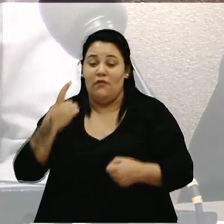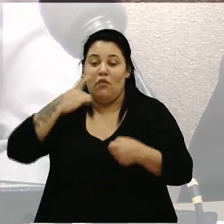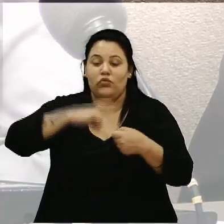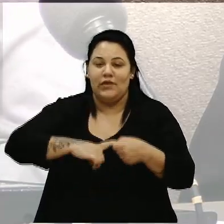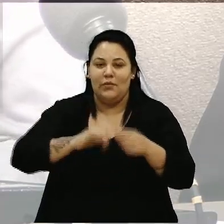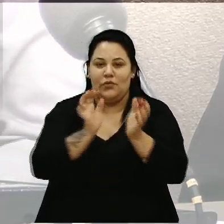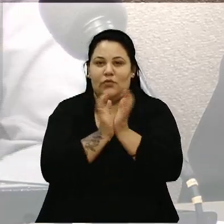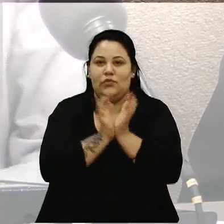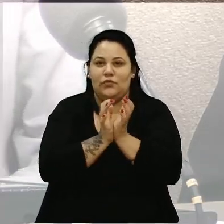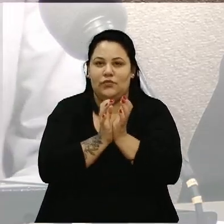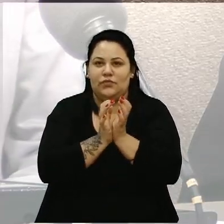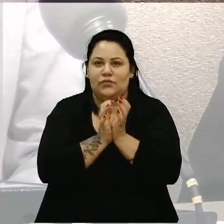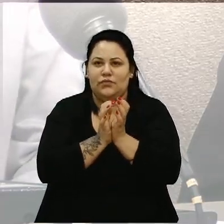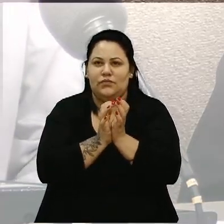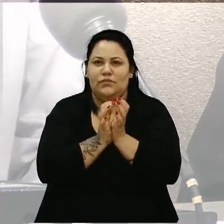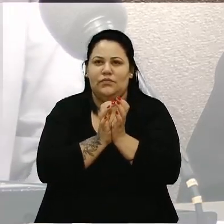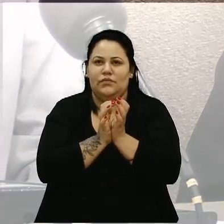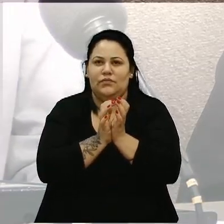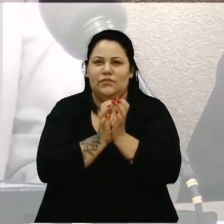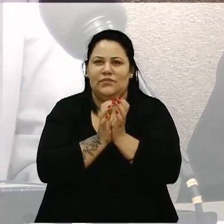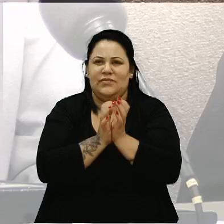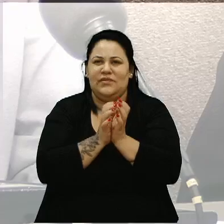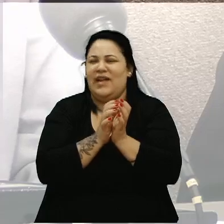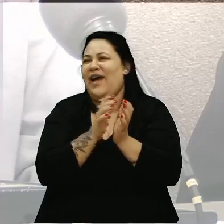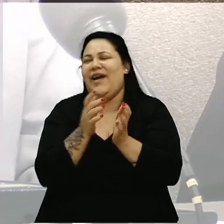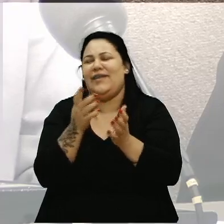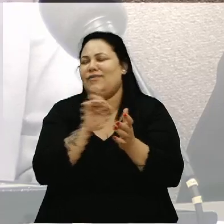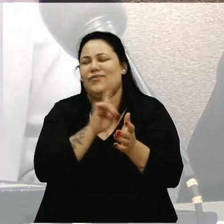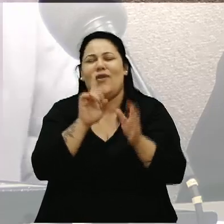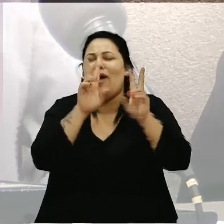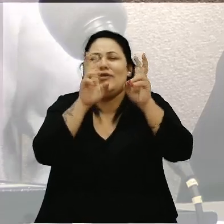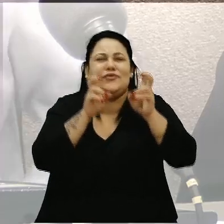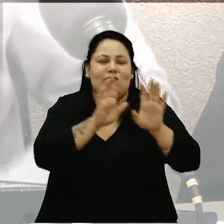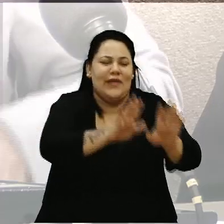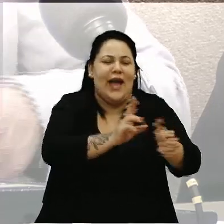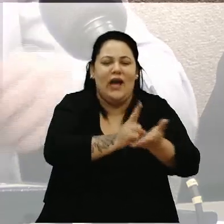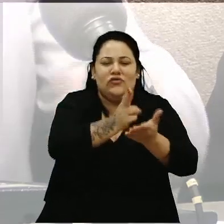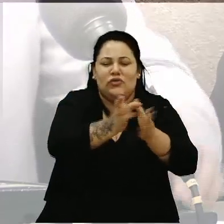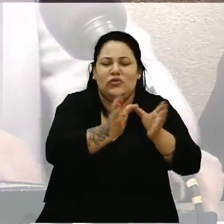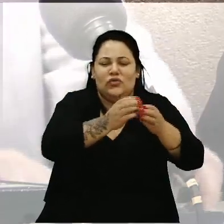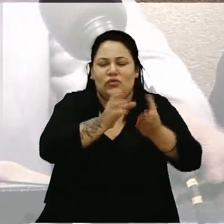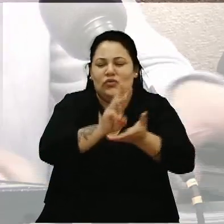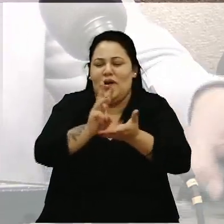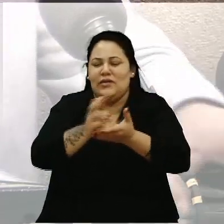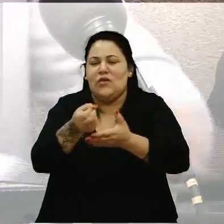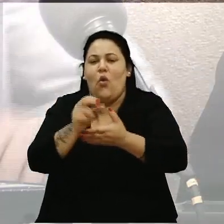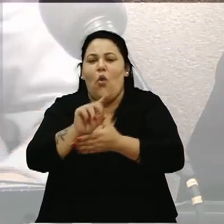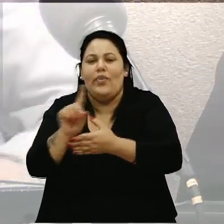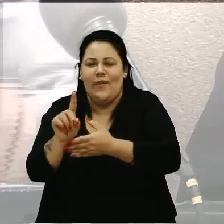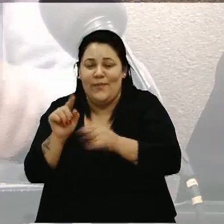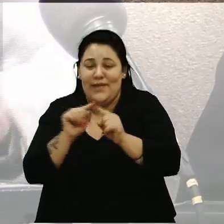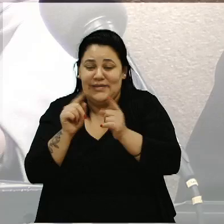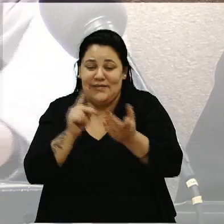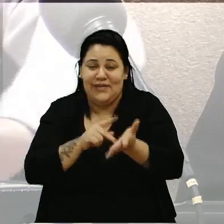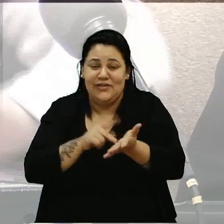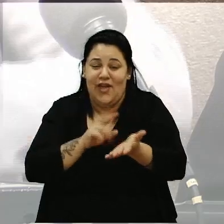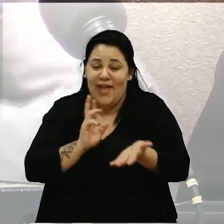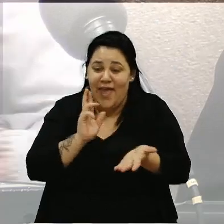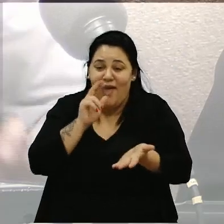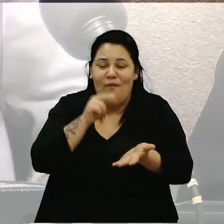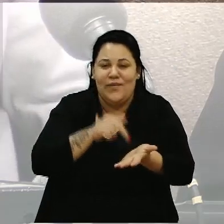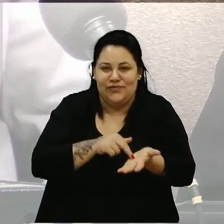De qualquer forma, a questão não é essa, se eu tenho que ficar nesse grupo do WhatsApp ou não. A questão é que realmente, vereadora Gladys,